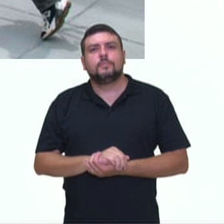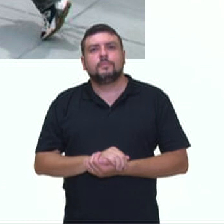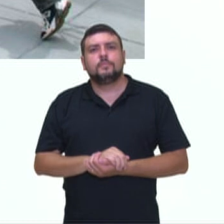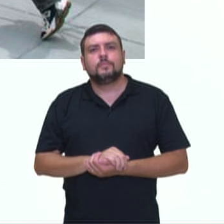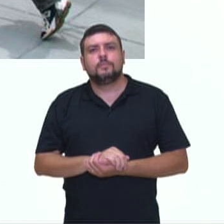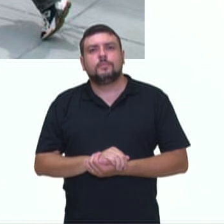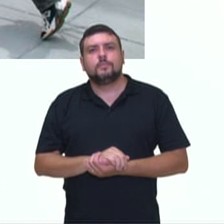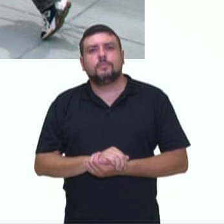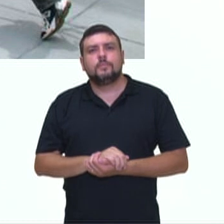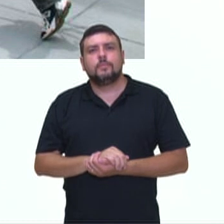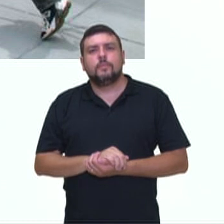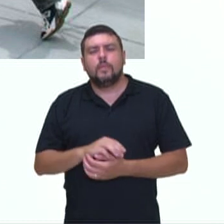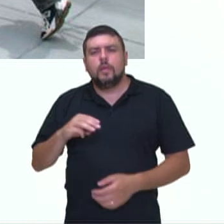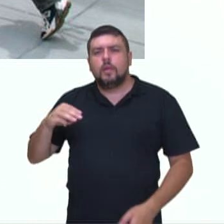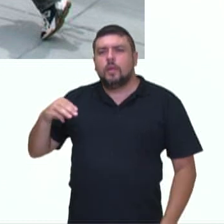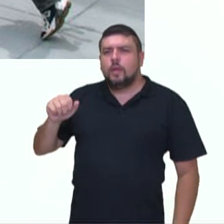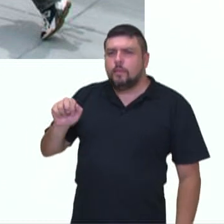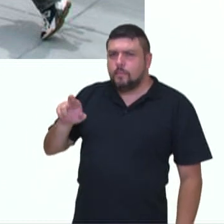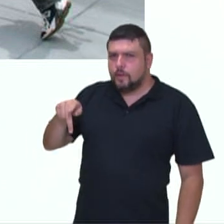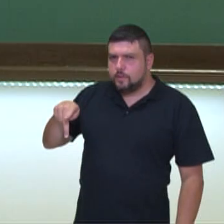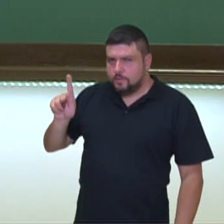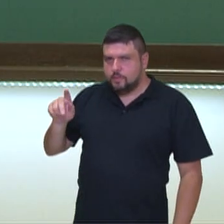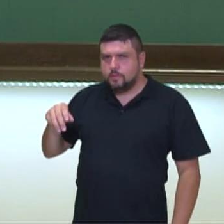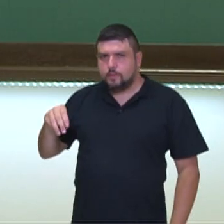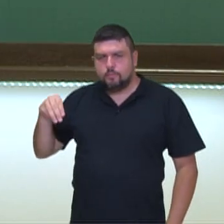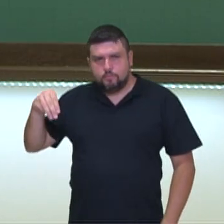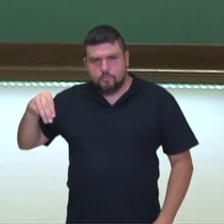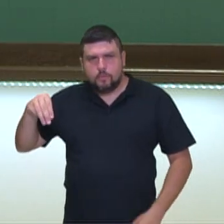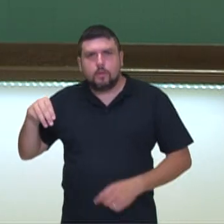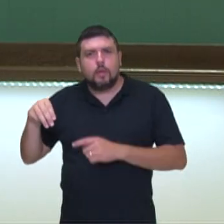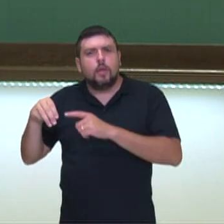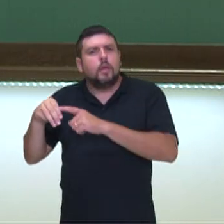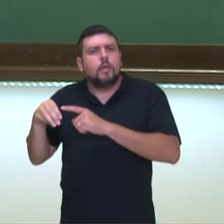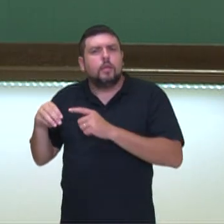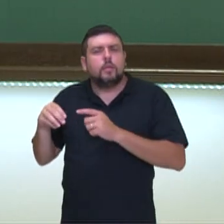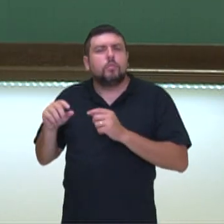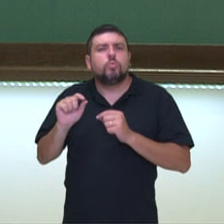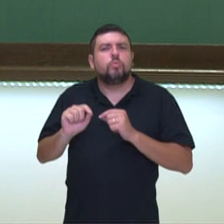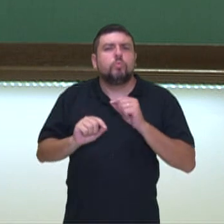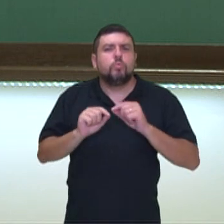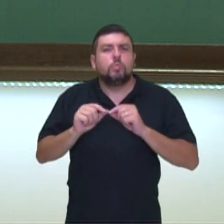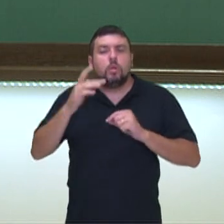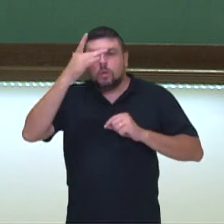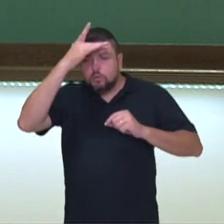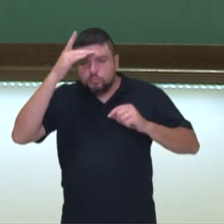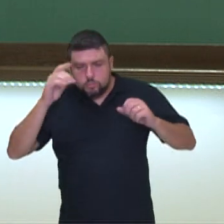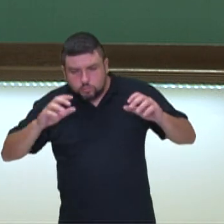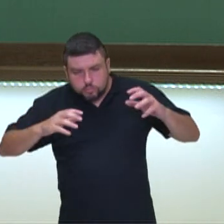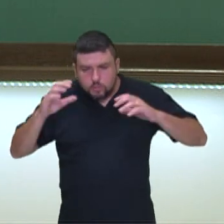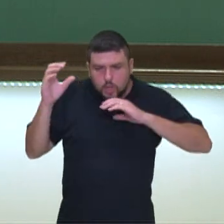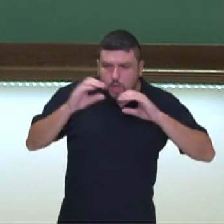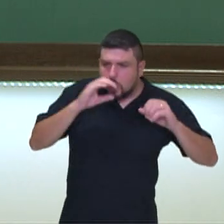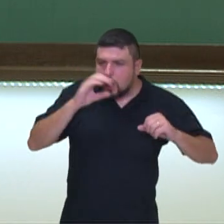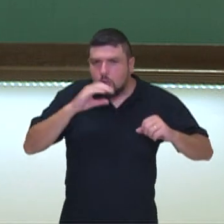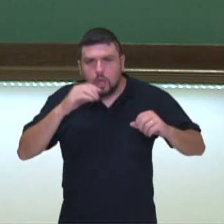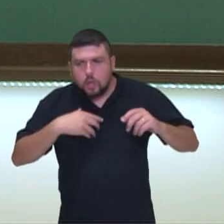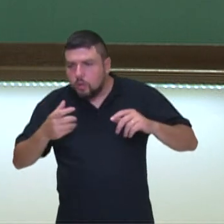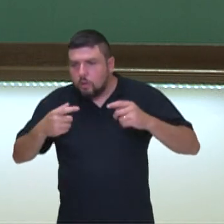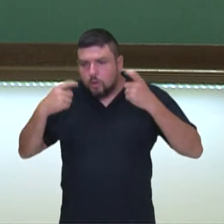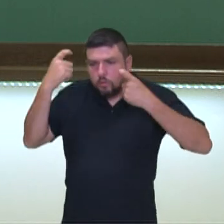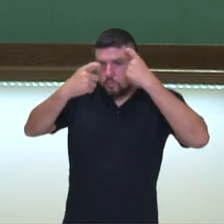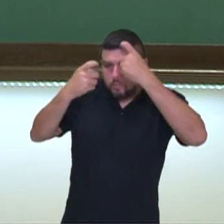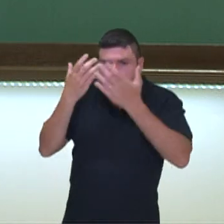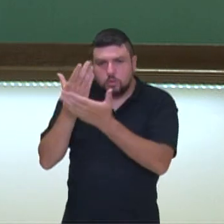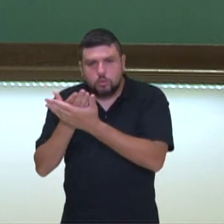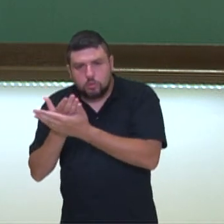Mark é que ele tenta fazer com que as pessoas se desconectem um pouco da sua rotina, porque quando a gente está indo estudar, quando a gente